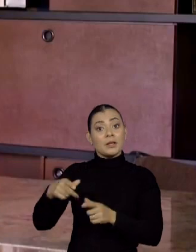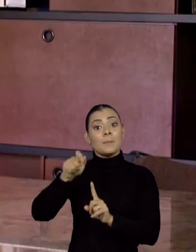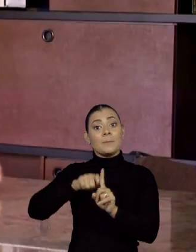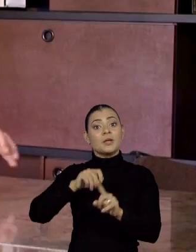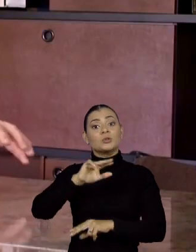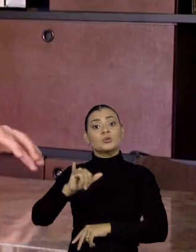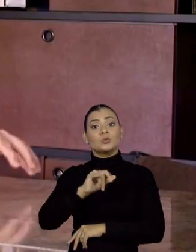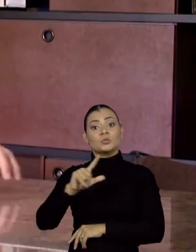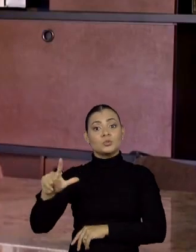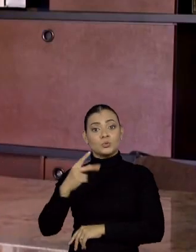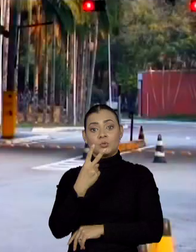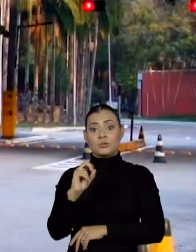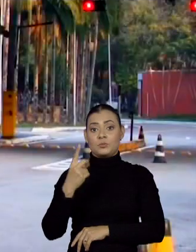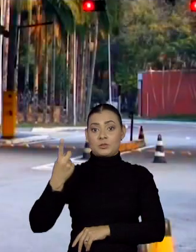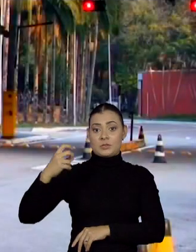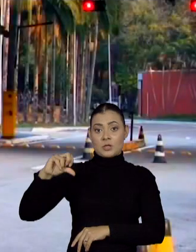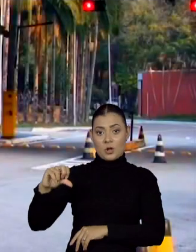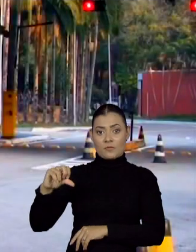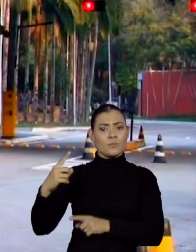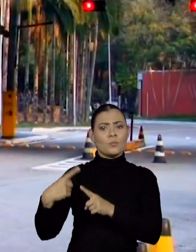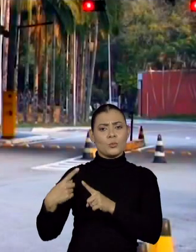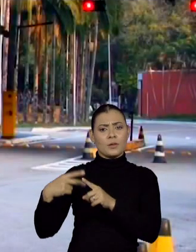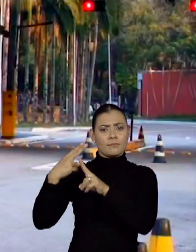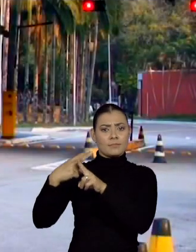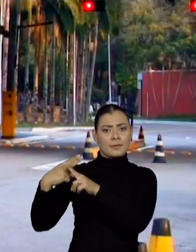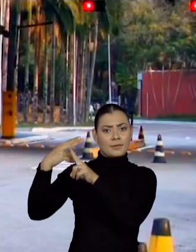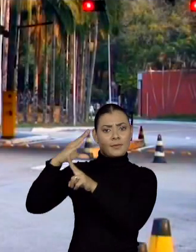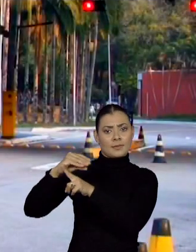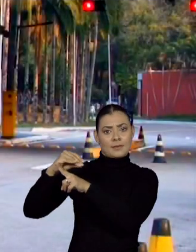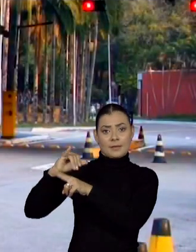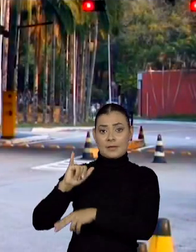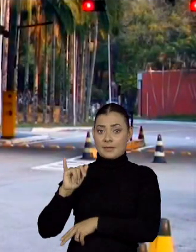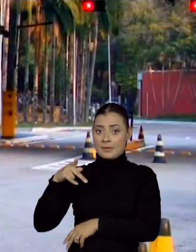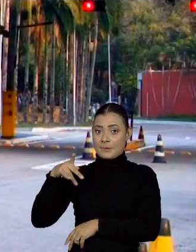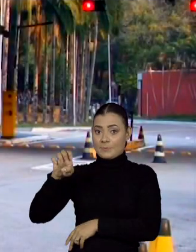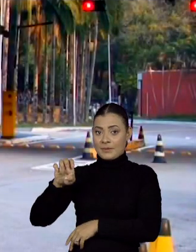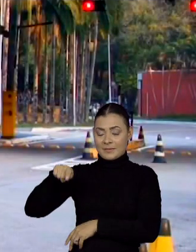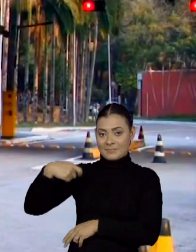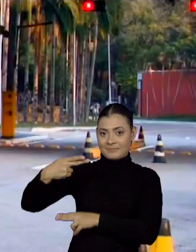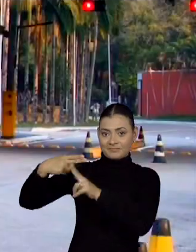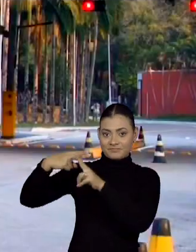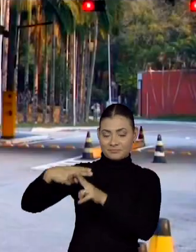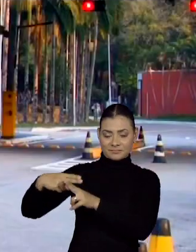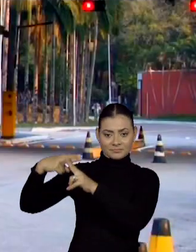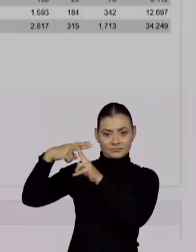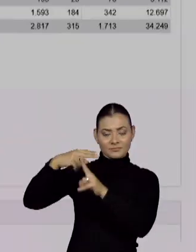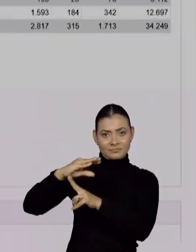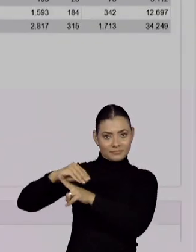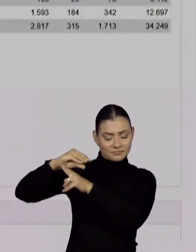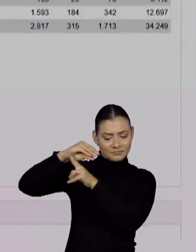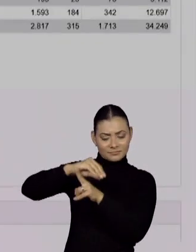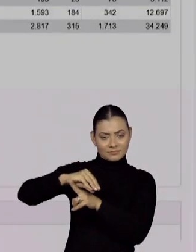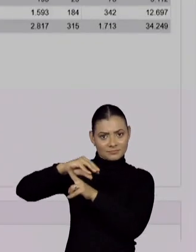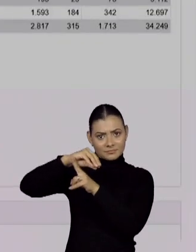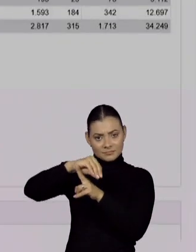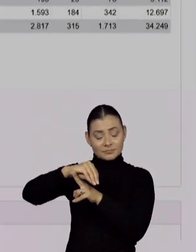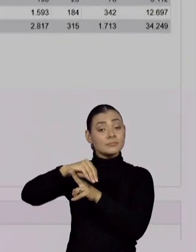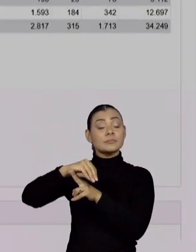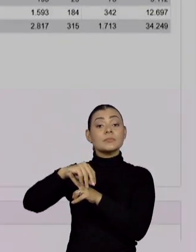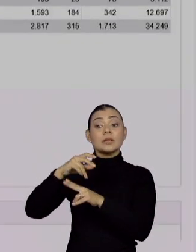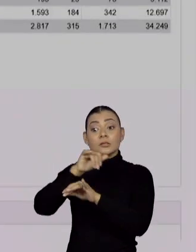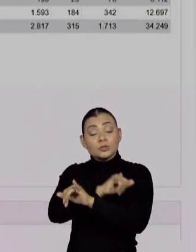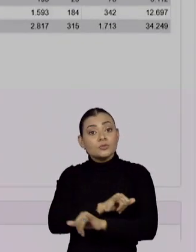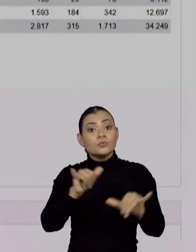de 2019, quando o INPE, o Instituto Nacional de Pesquisas Espaciais, divulgou que mais